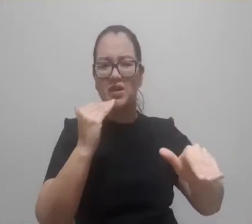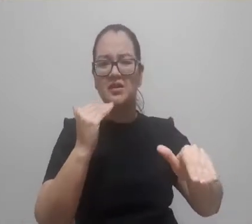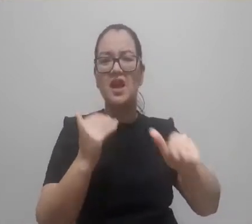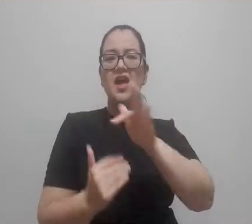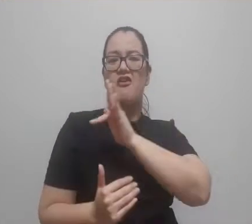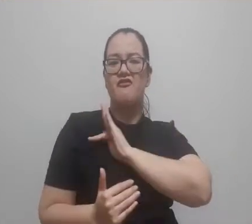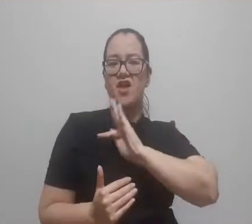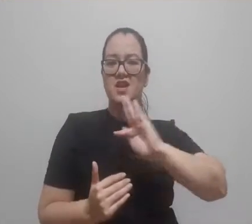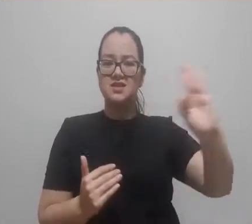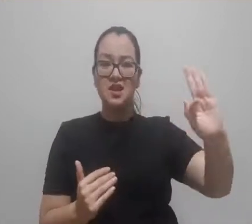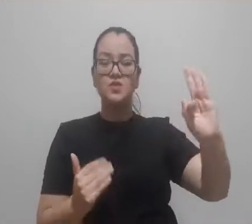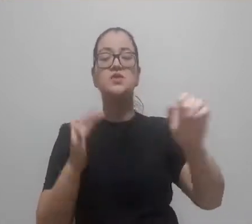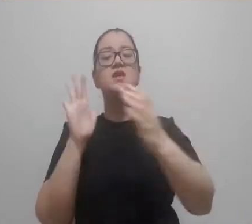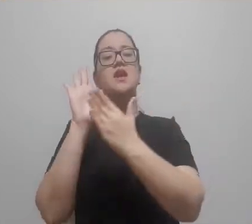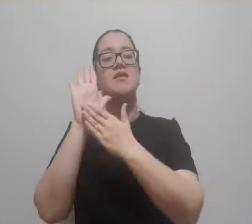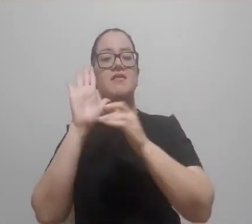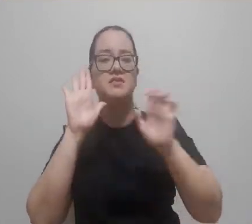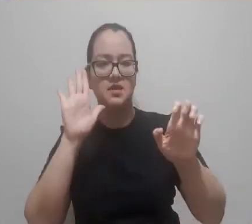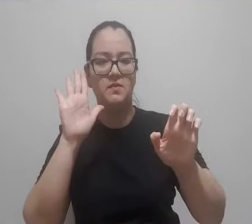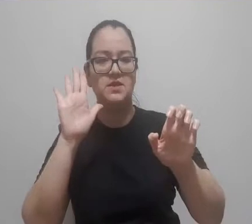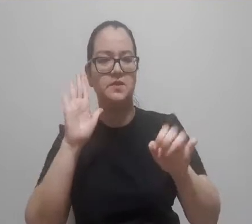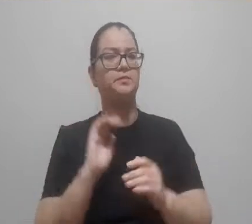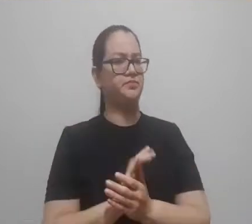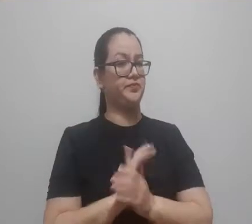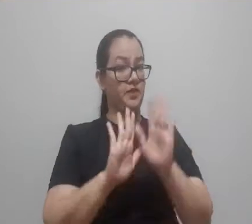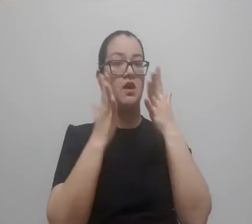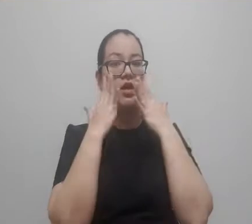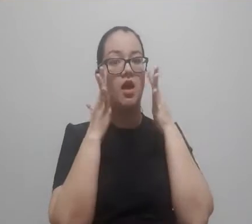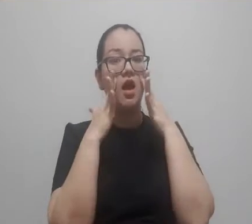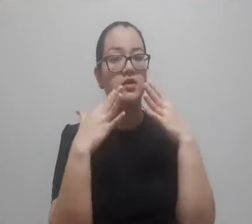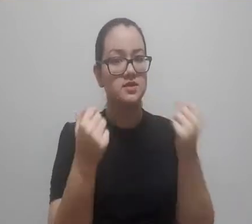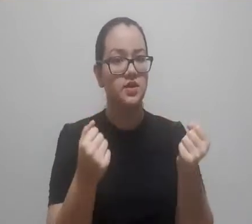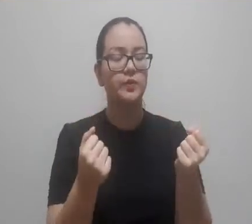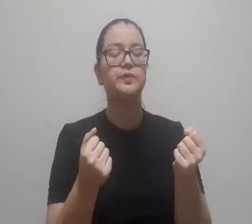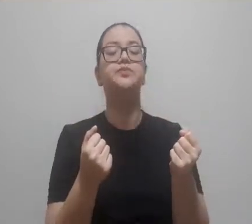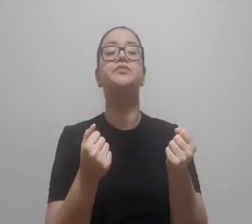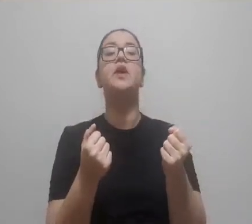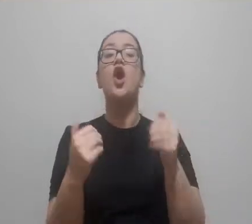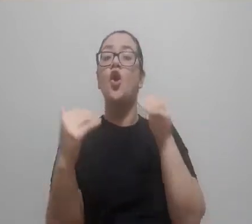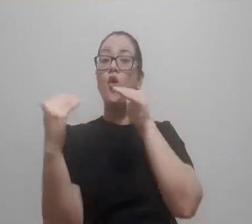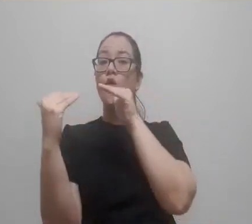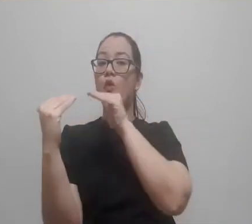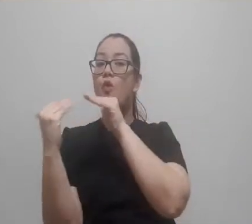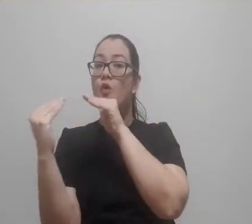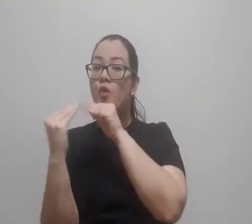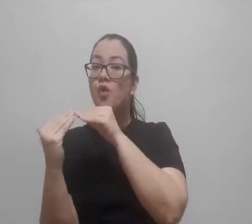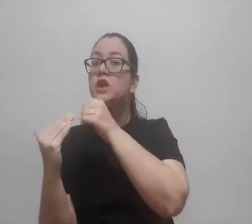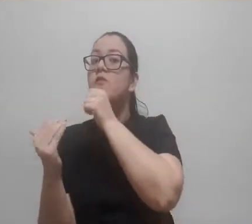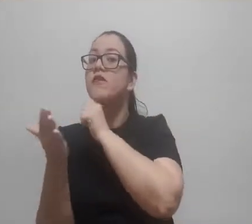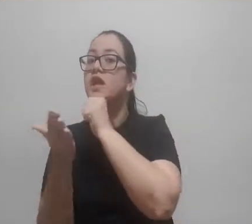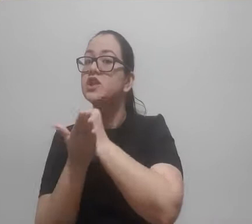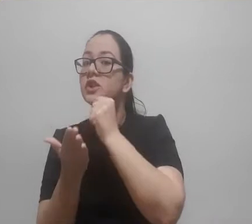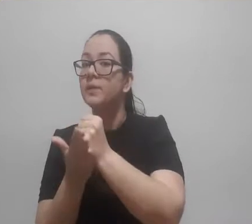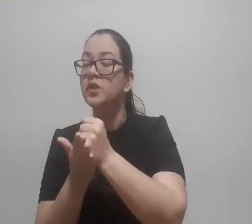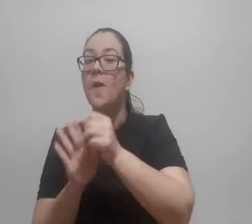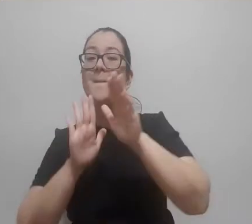fariseus. Então preste atenção. Se harmoniza com o Antigo Testamento, mas não está em sintonia com aquilo